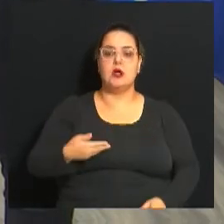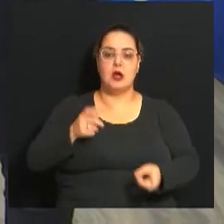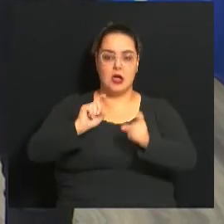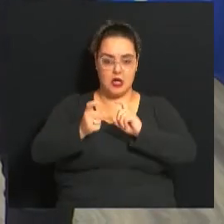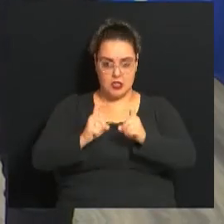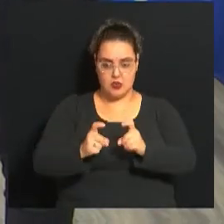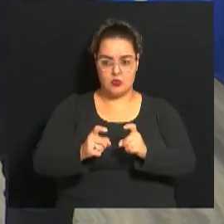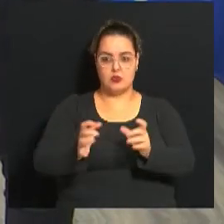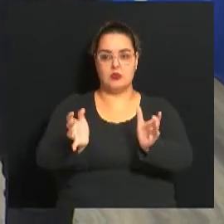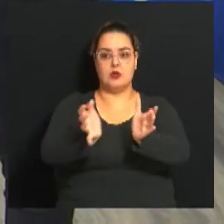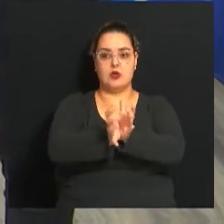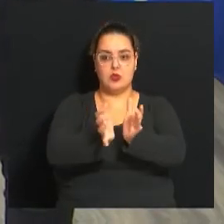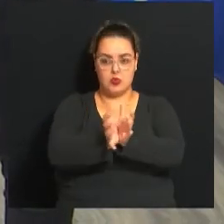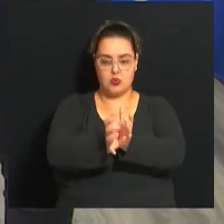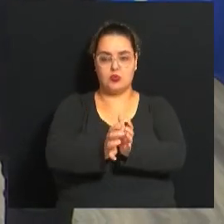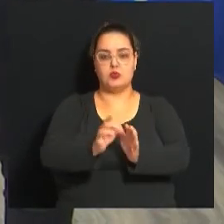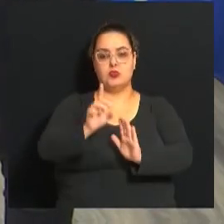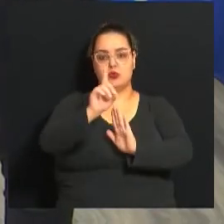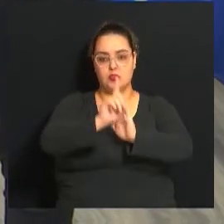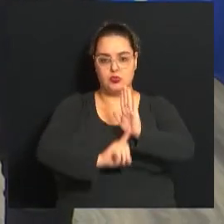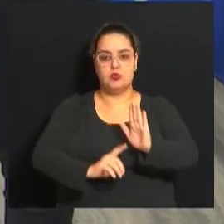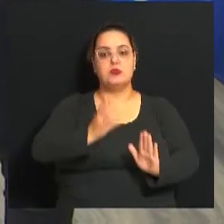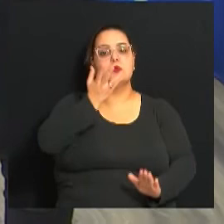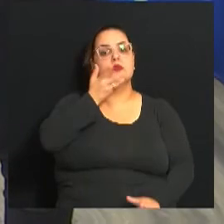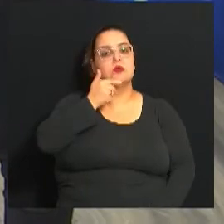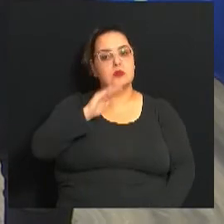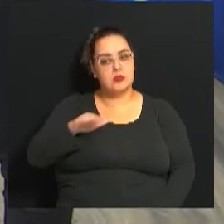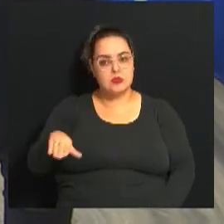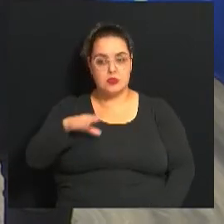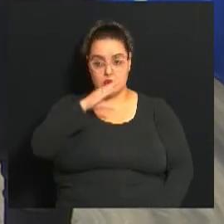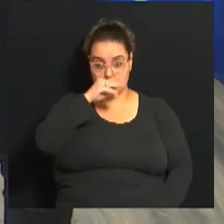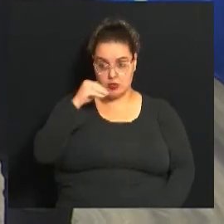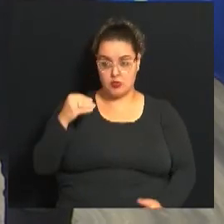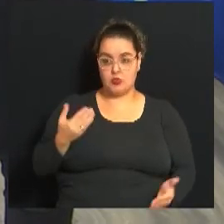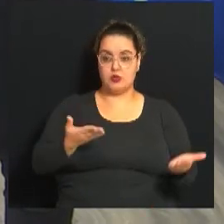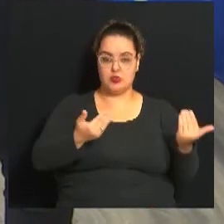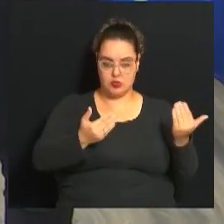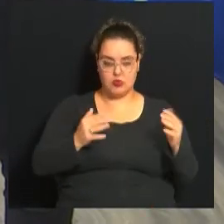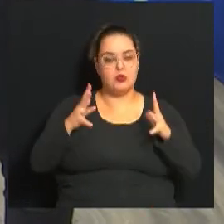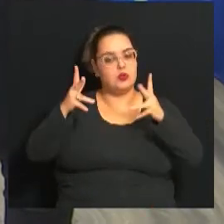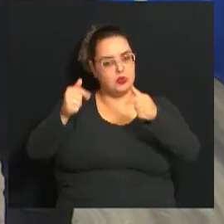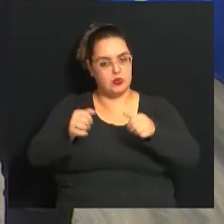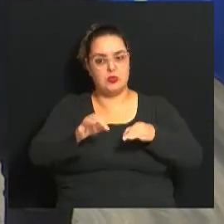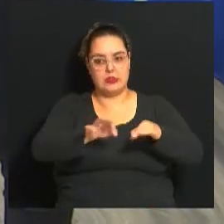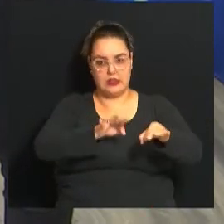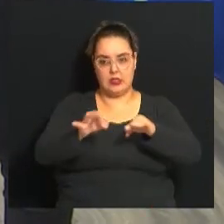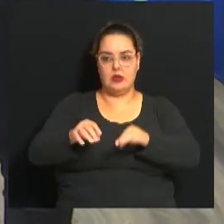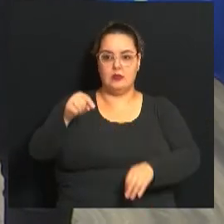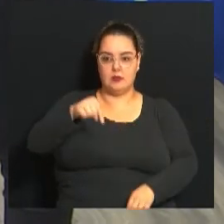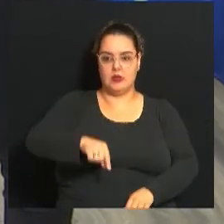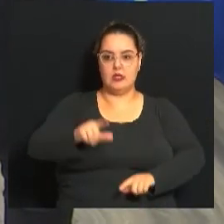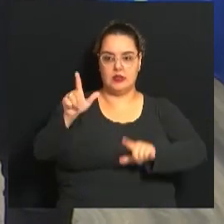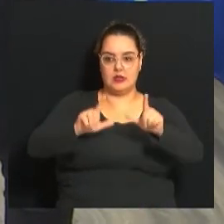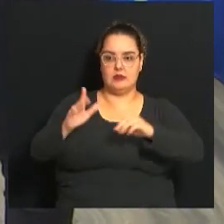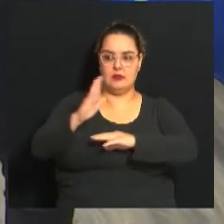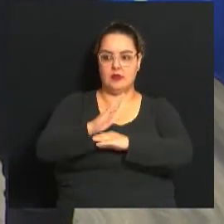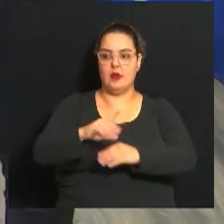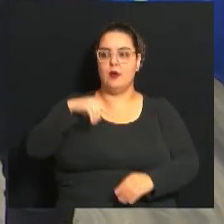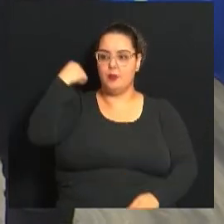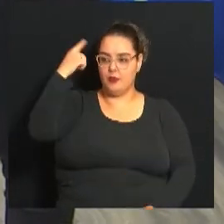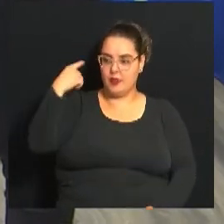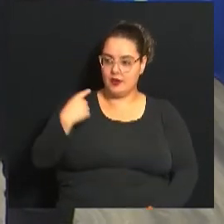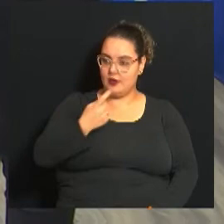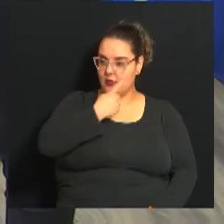Comissão dos Direitos da Criança, do Adolescente e da Juventude e toda a programação aqui da TV Câmara Campinas. Mina